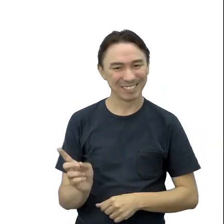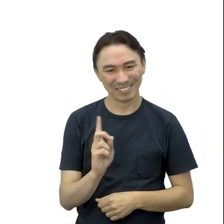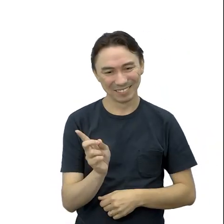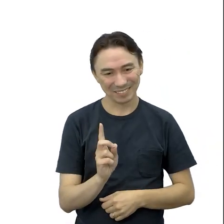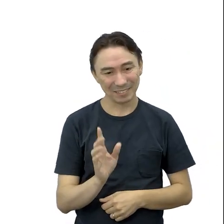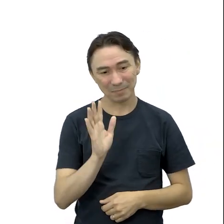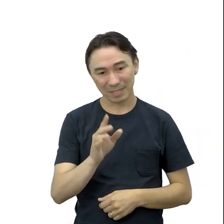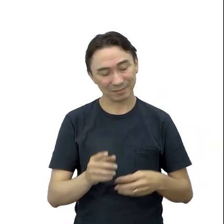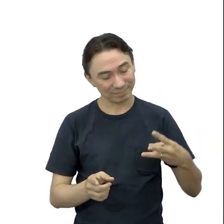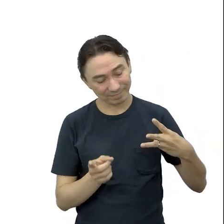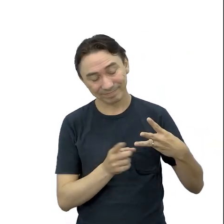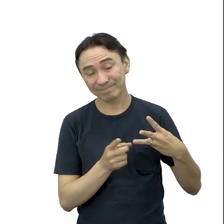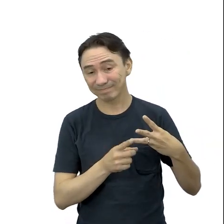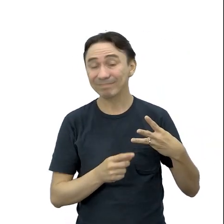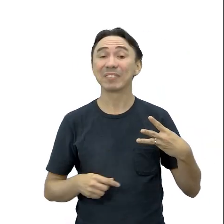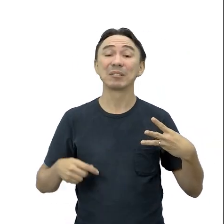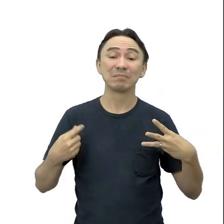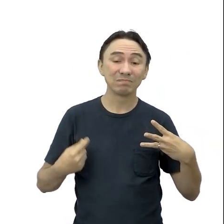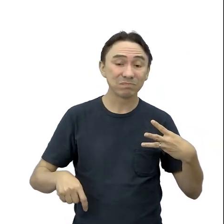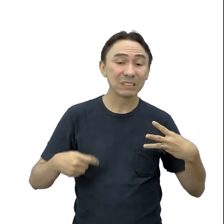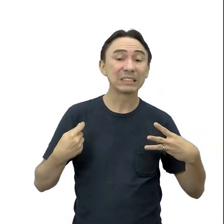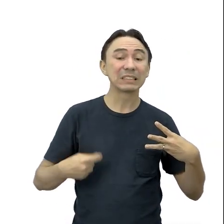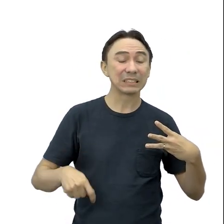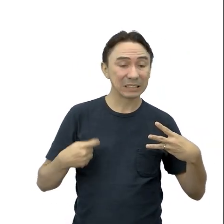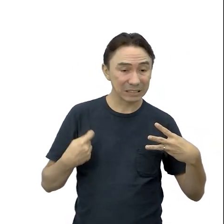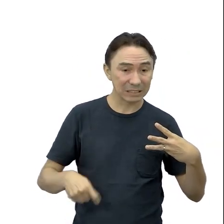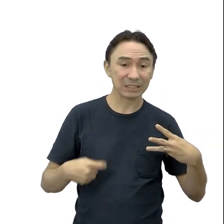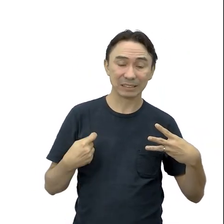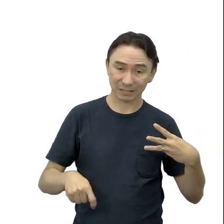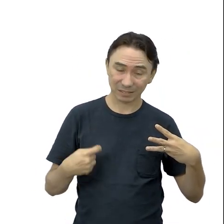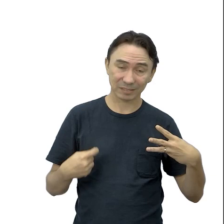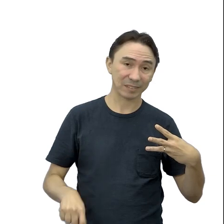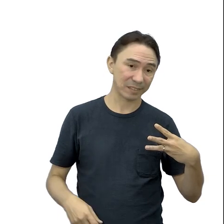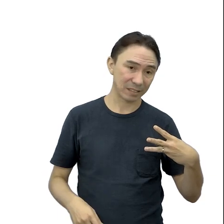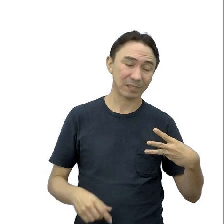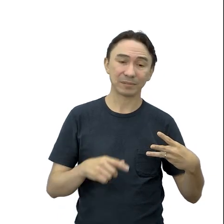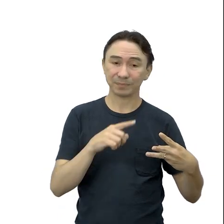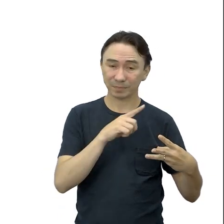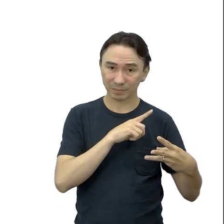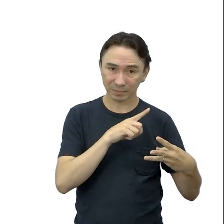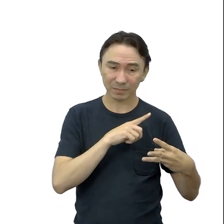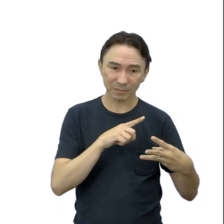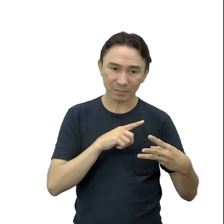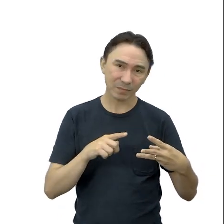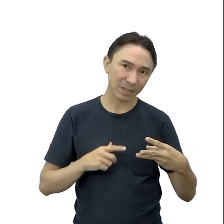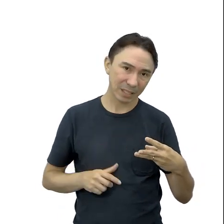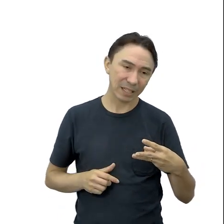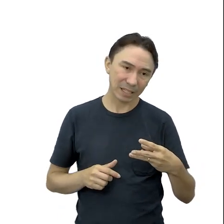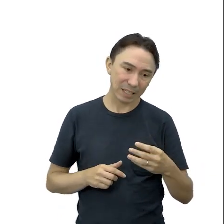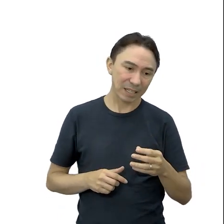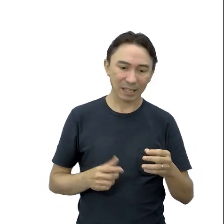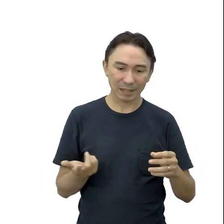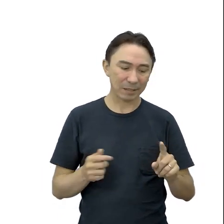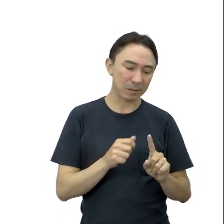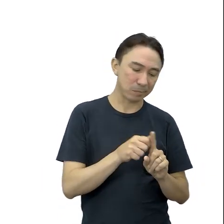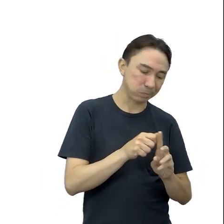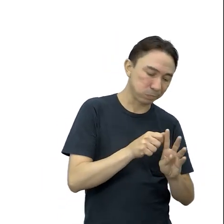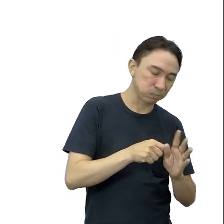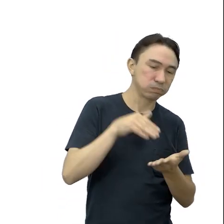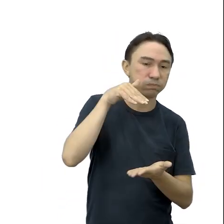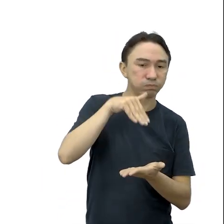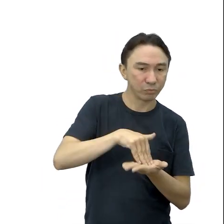são necessárias, né? Ela ocorre no final do período letivo. Geralmente são